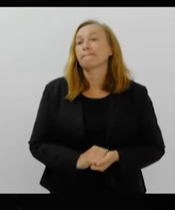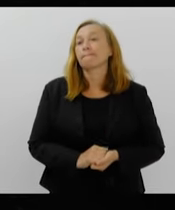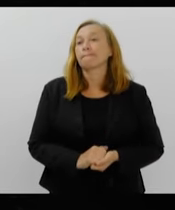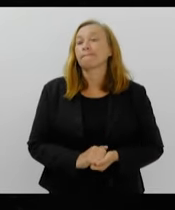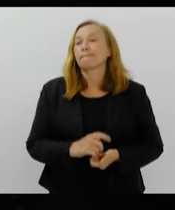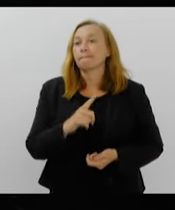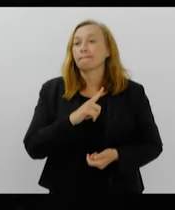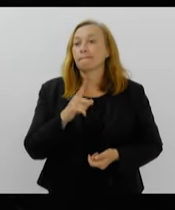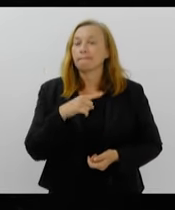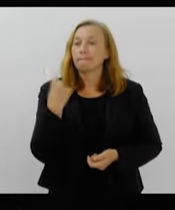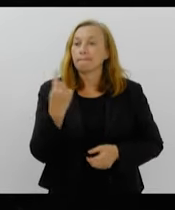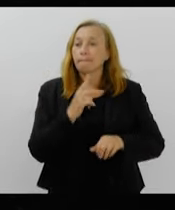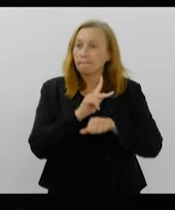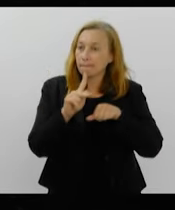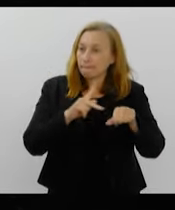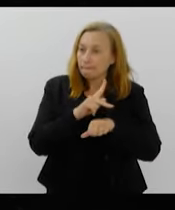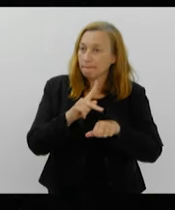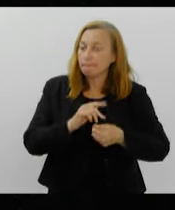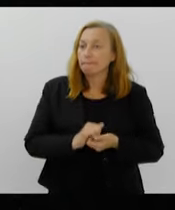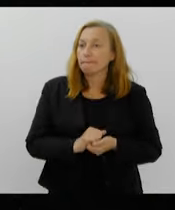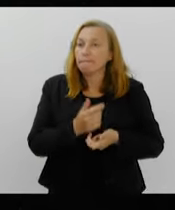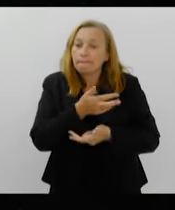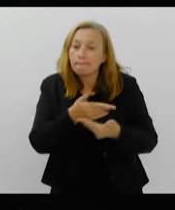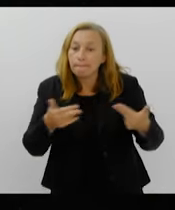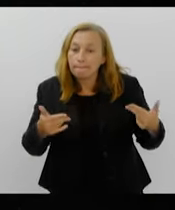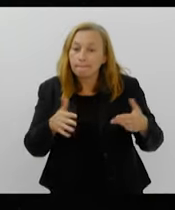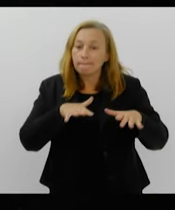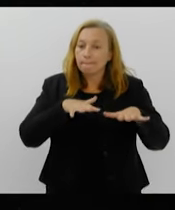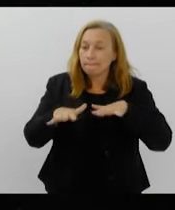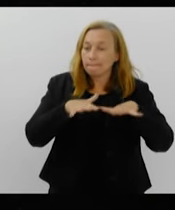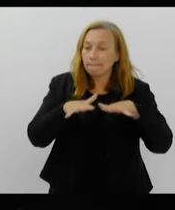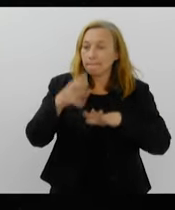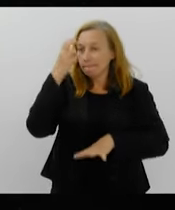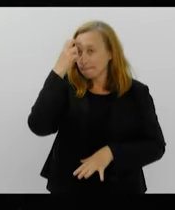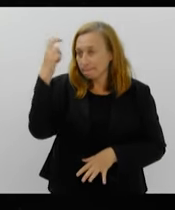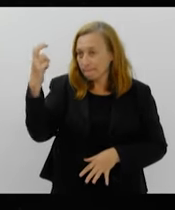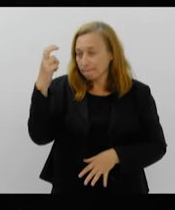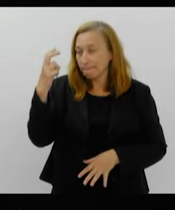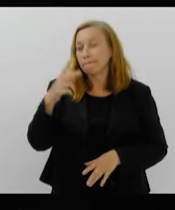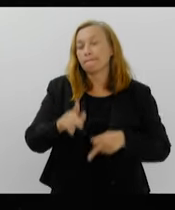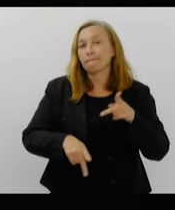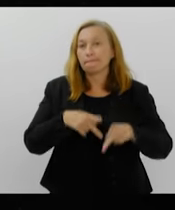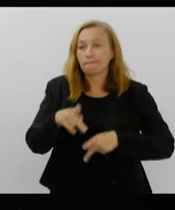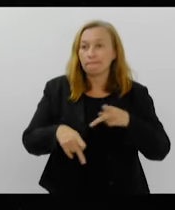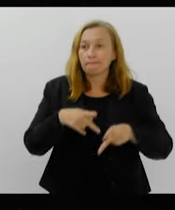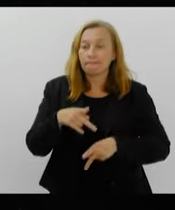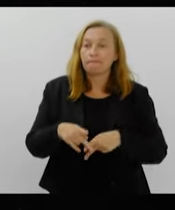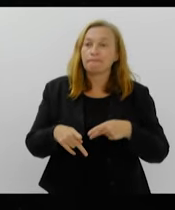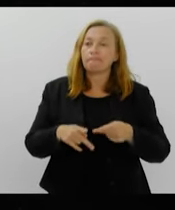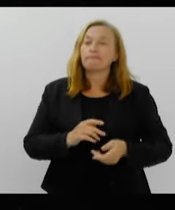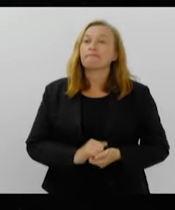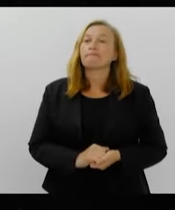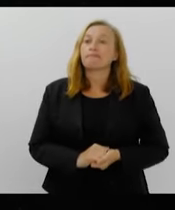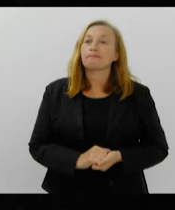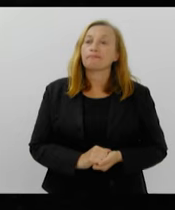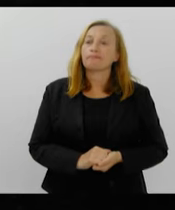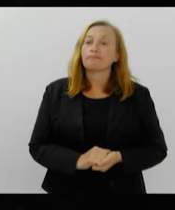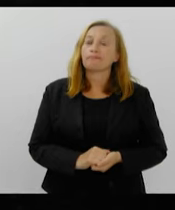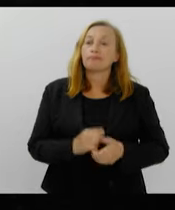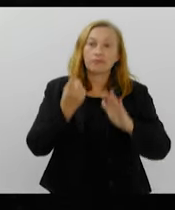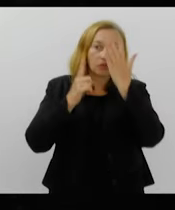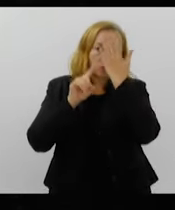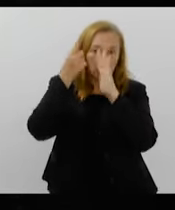tem no nosso país são muitas as manifestações culturais e populares do nosso povo o